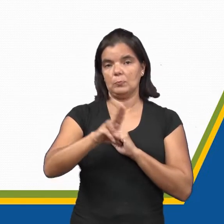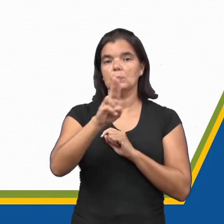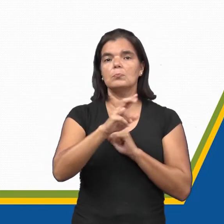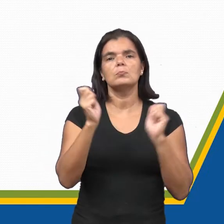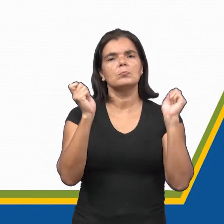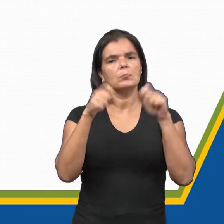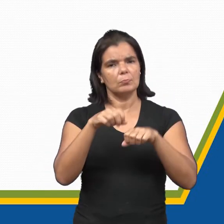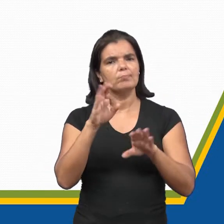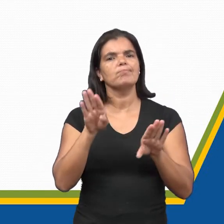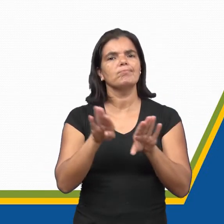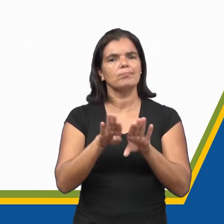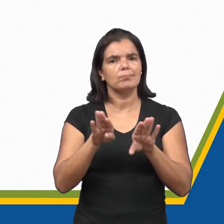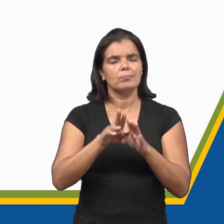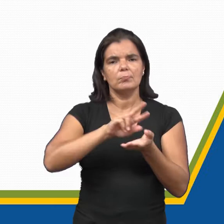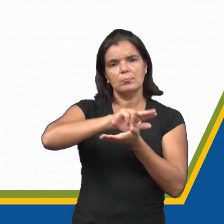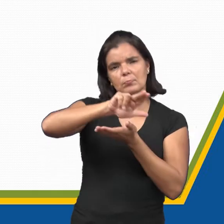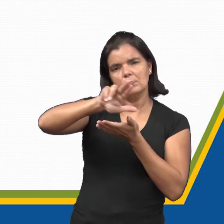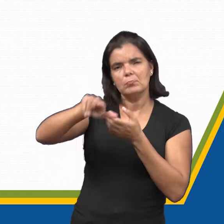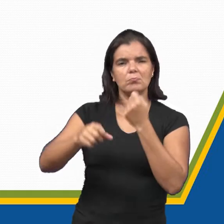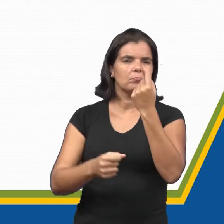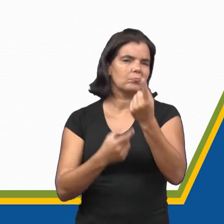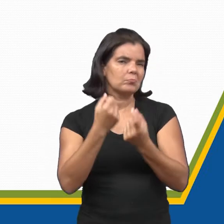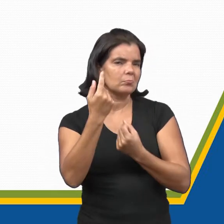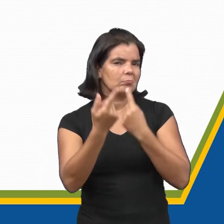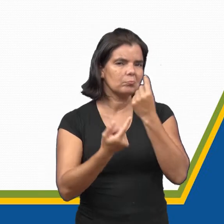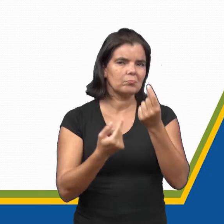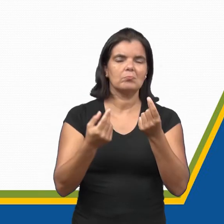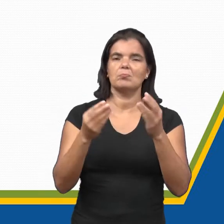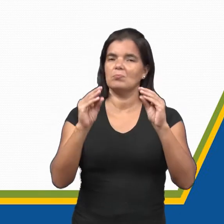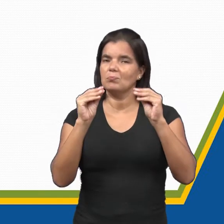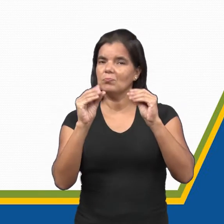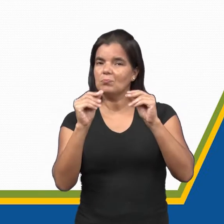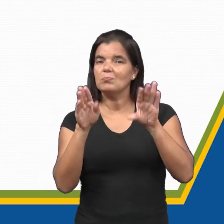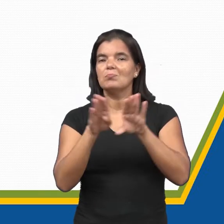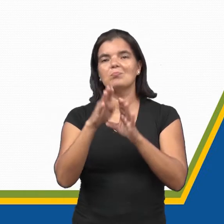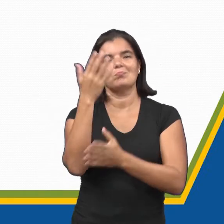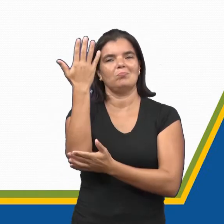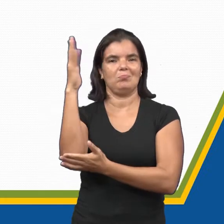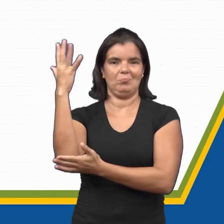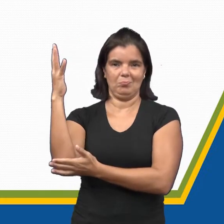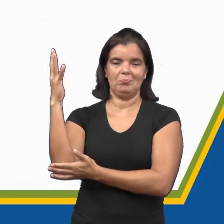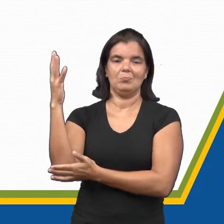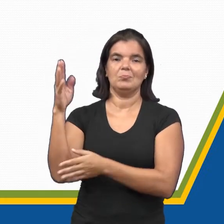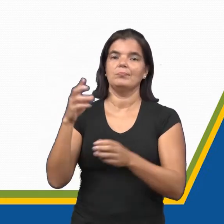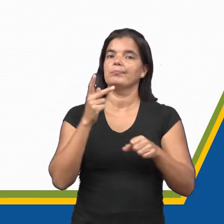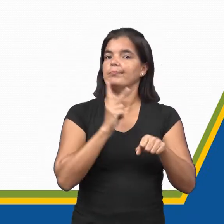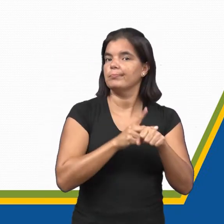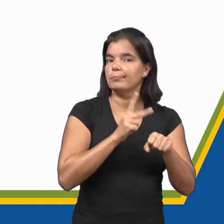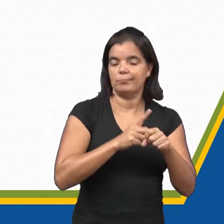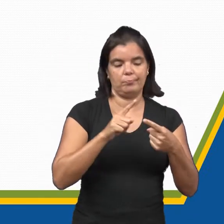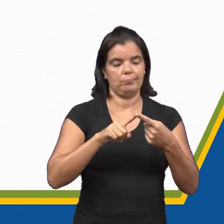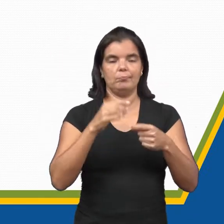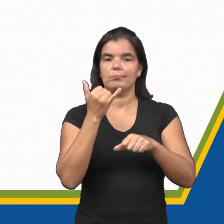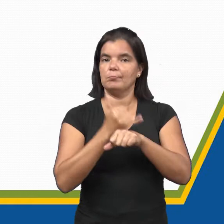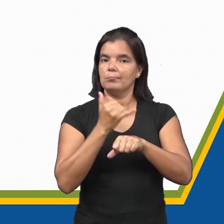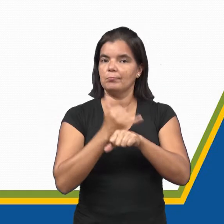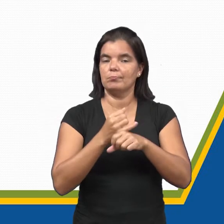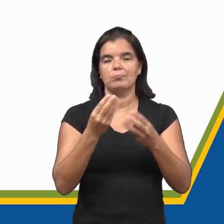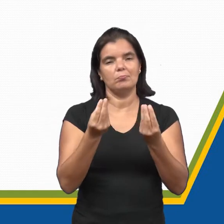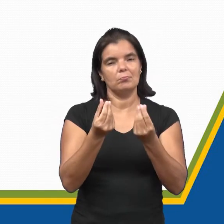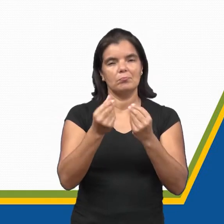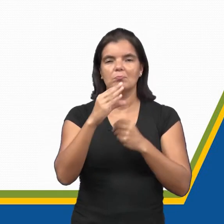para criar as obras são variados em sua textura e natureza: pedra, metais,